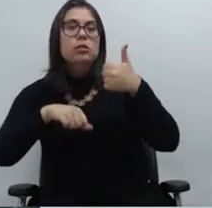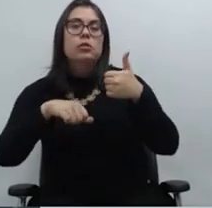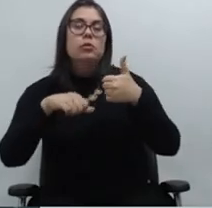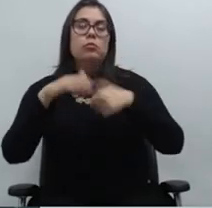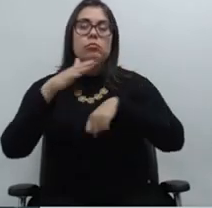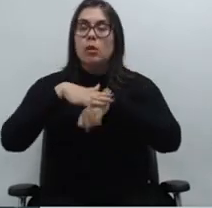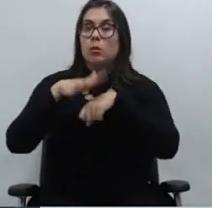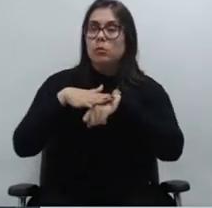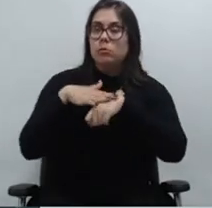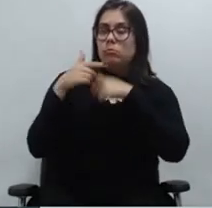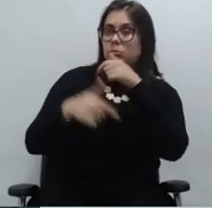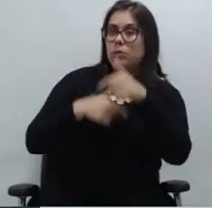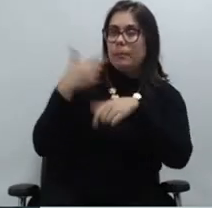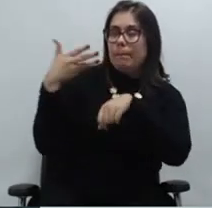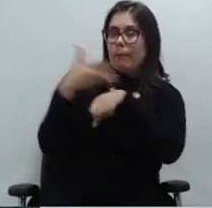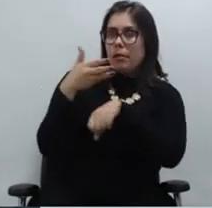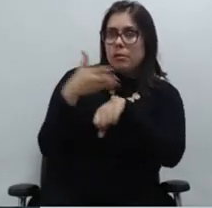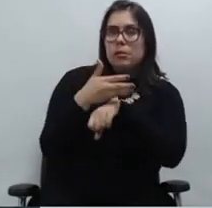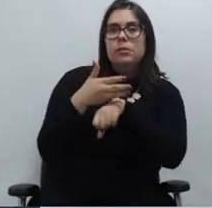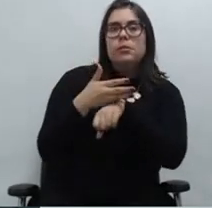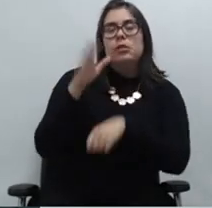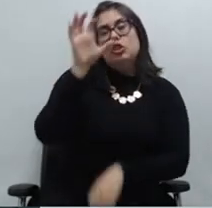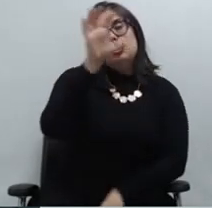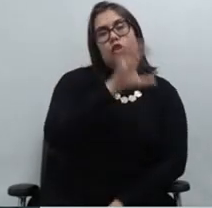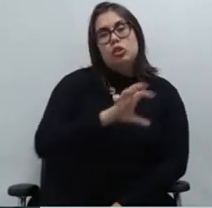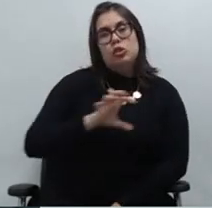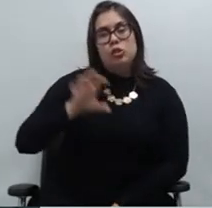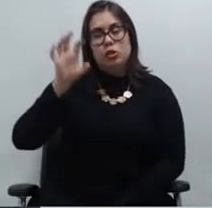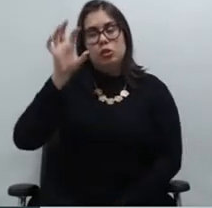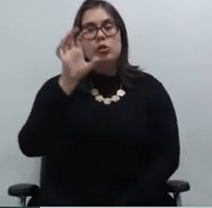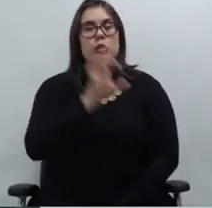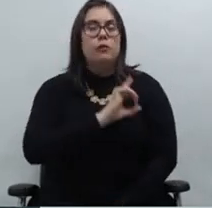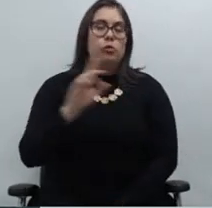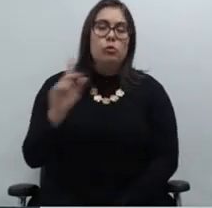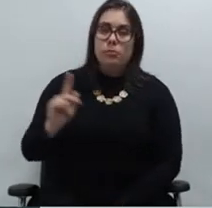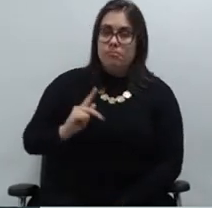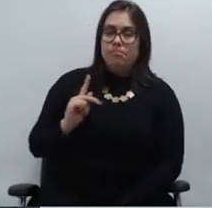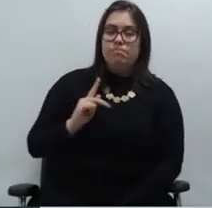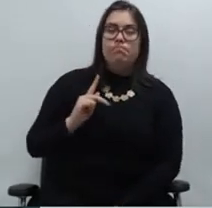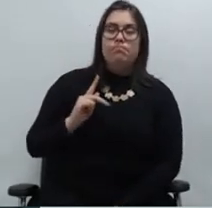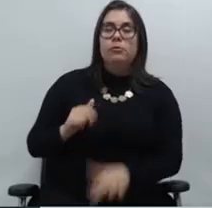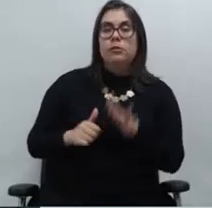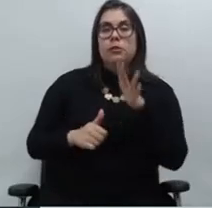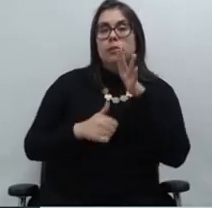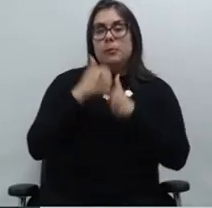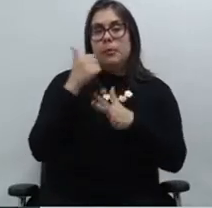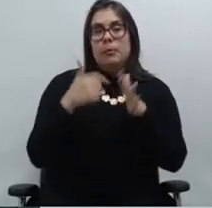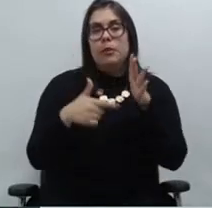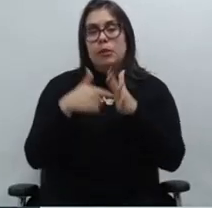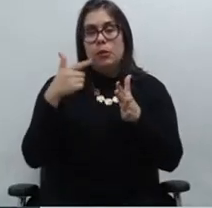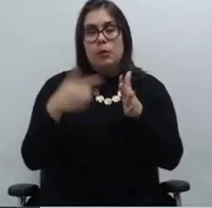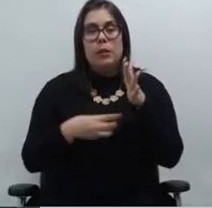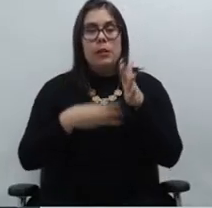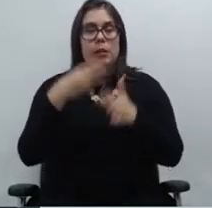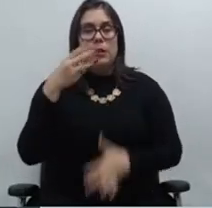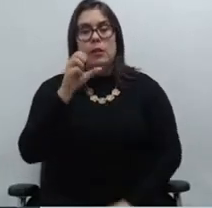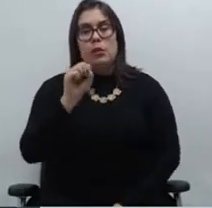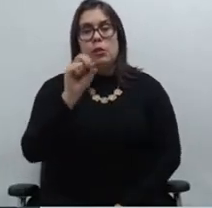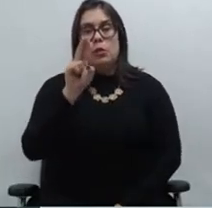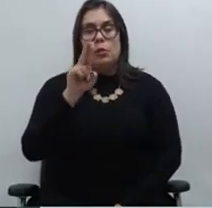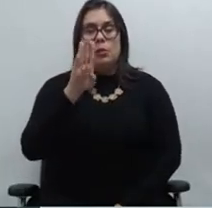de atuação, com a participação das regionais e unidades da Defensoria Pública e das primeira, segunda e terceira